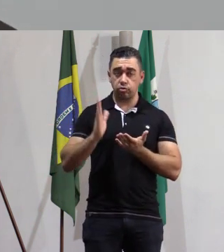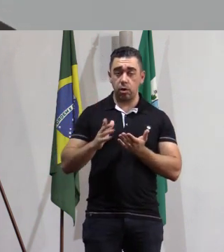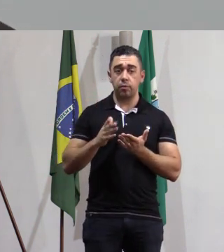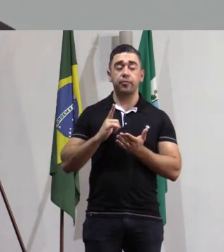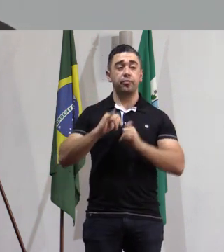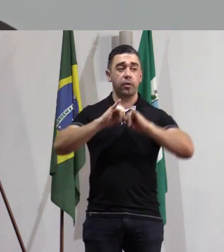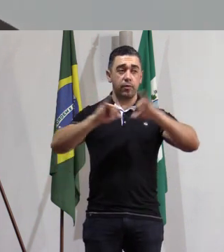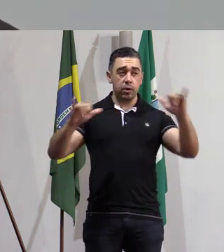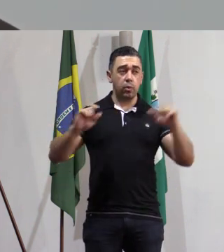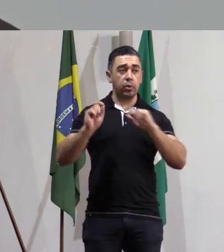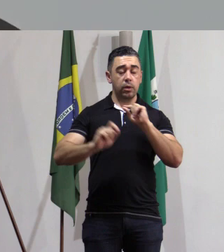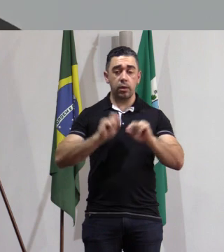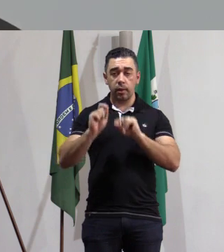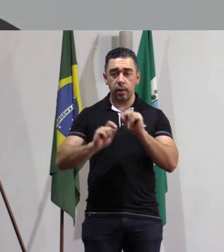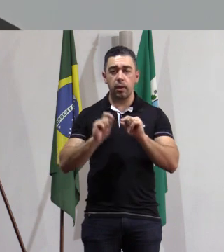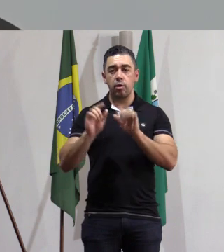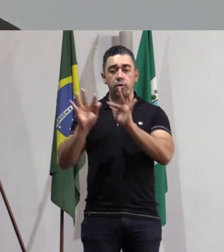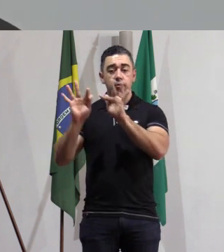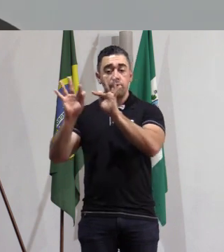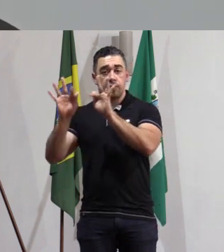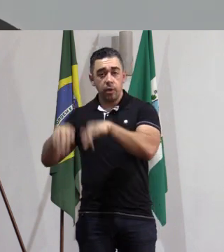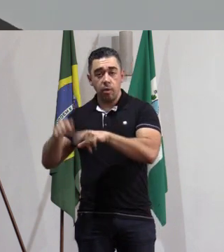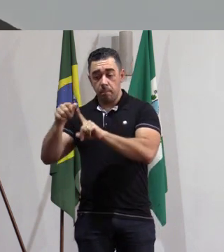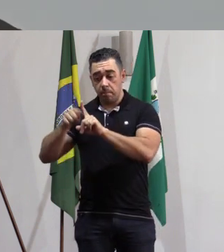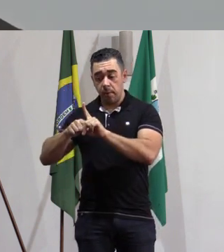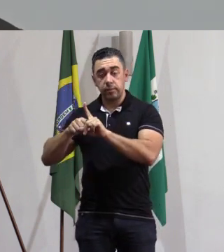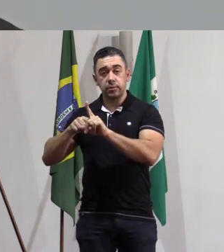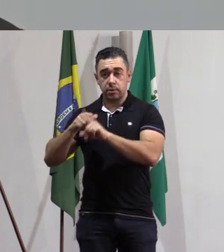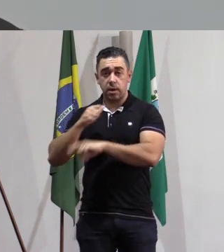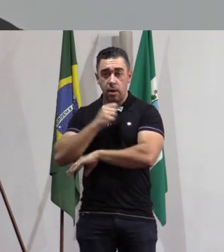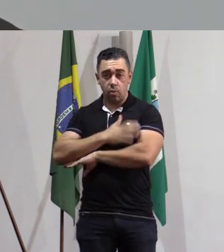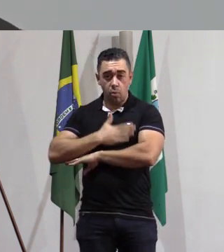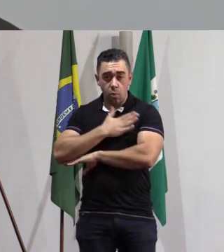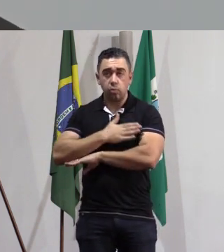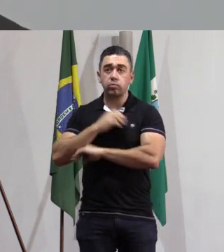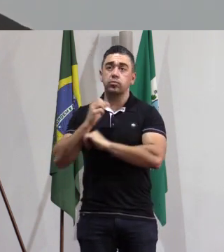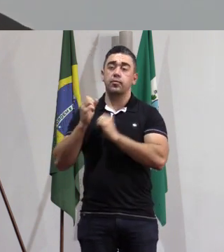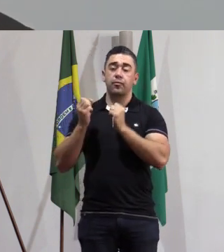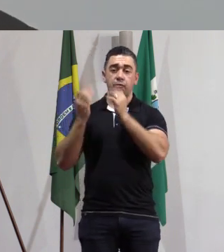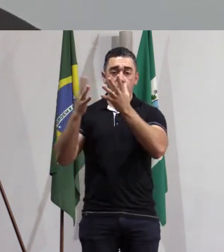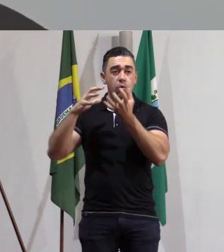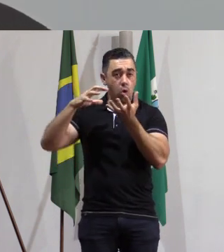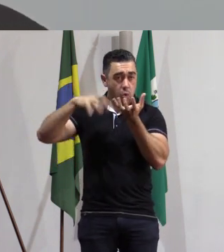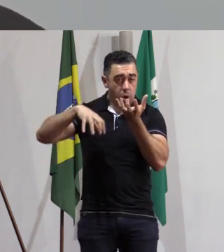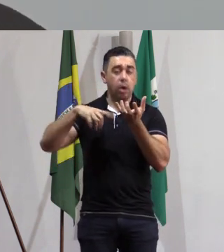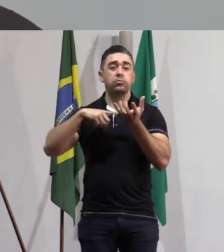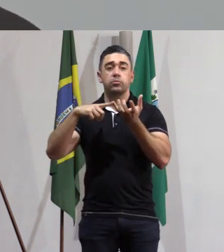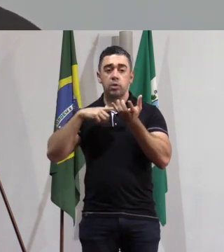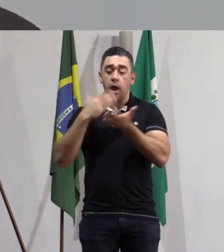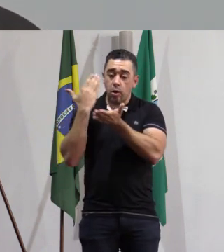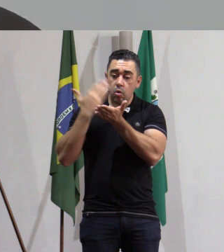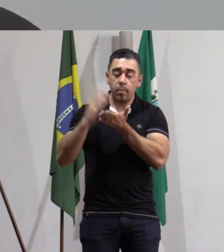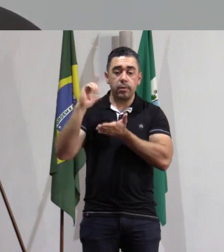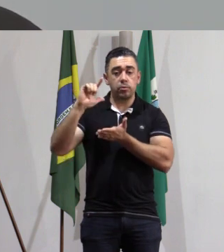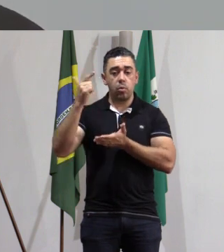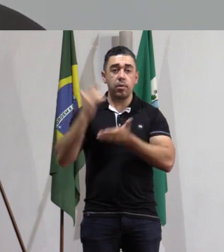lei no final do mês de agosto para o Congresso Nacional, e aí começa uma outra